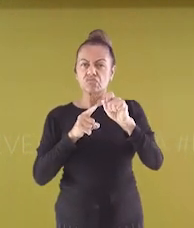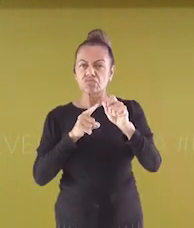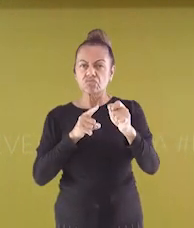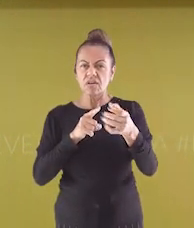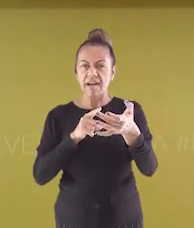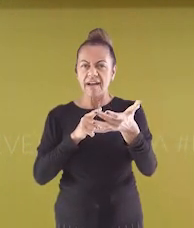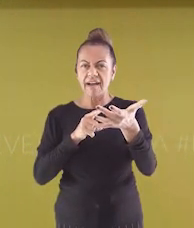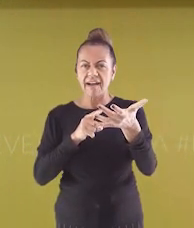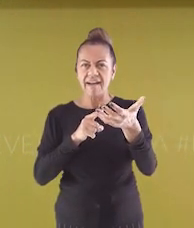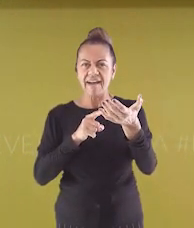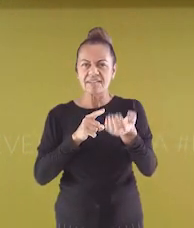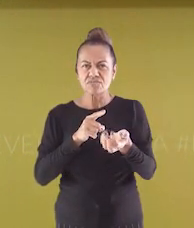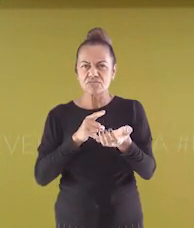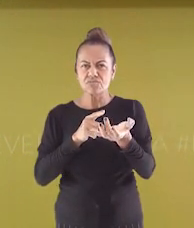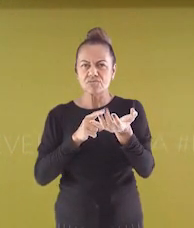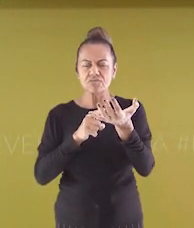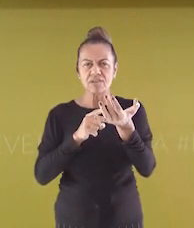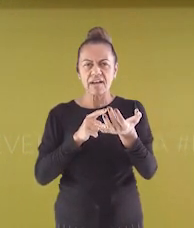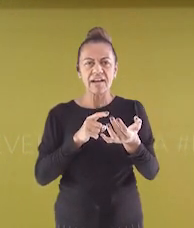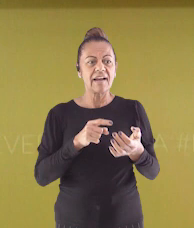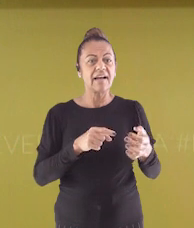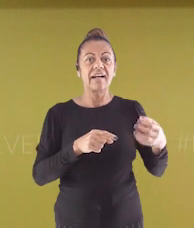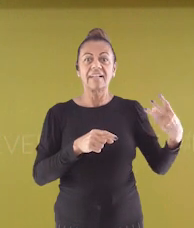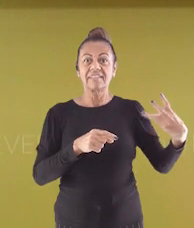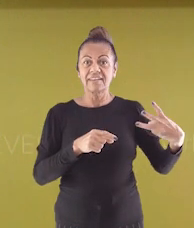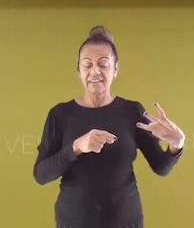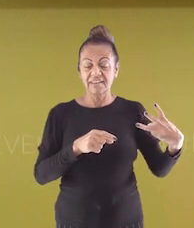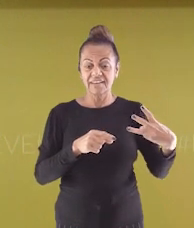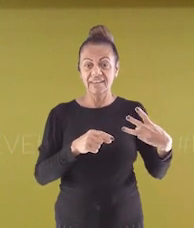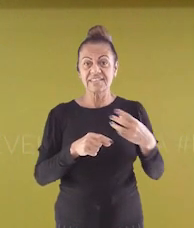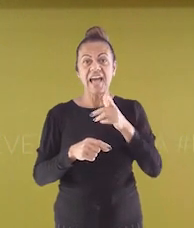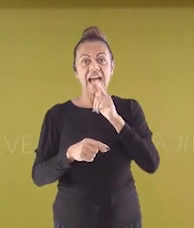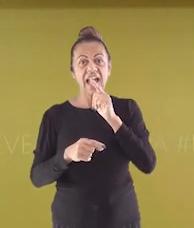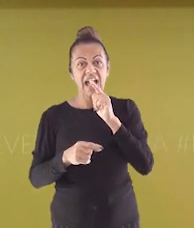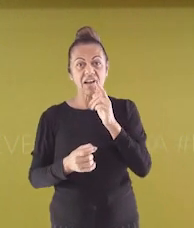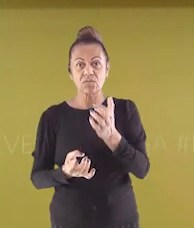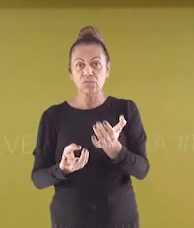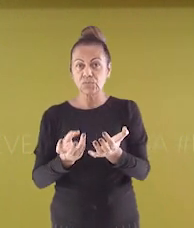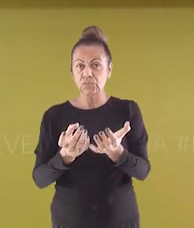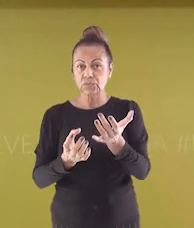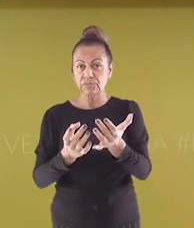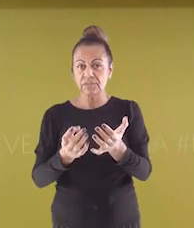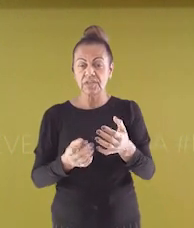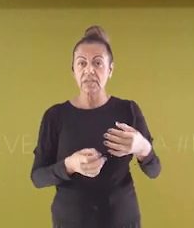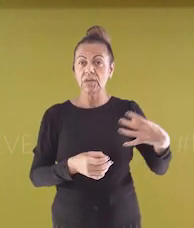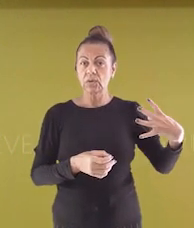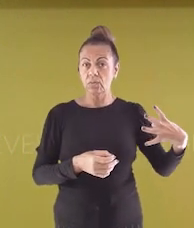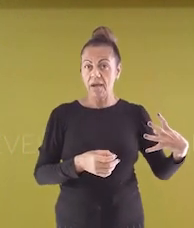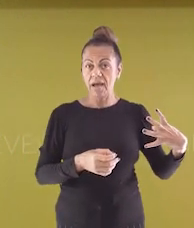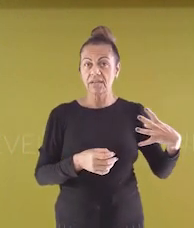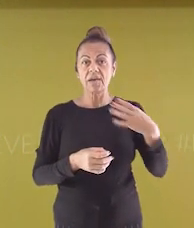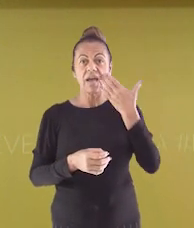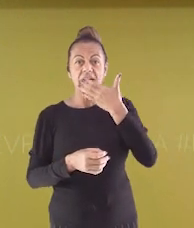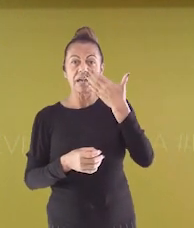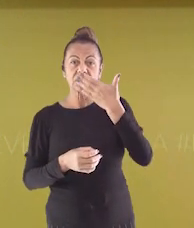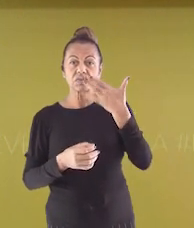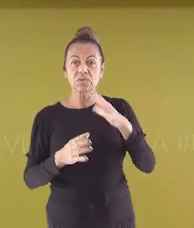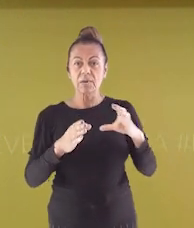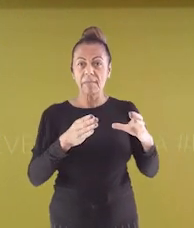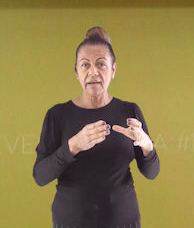fósforo. Número 3, ferver água. Número 4, queimar açúcar para